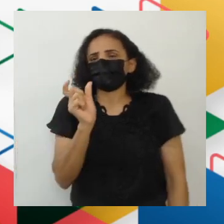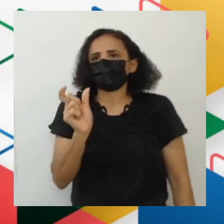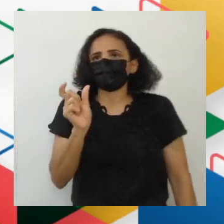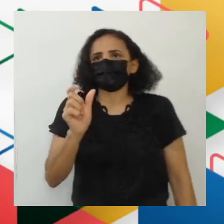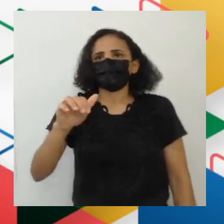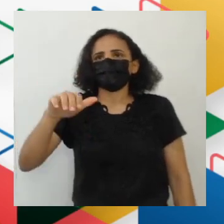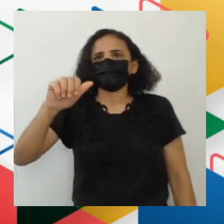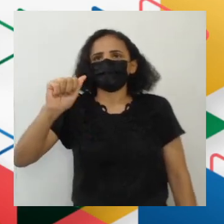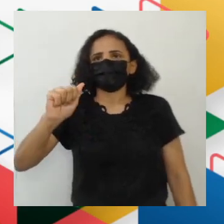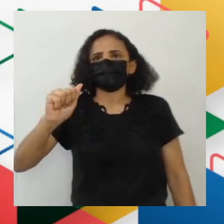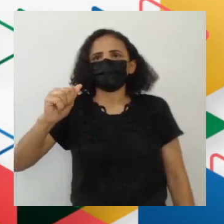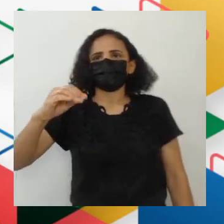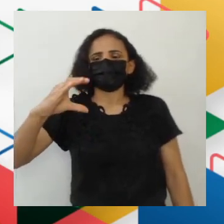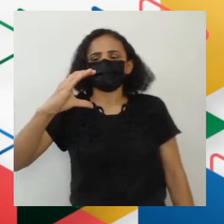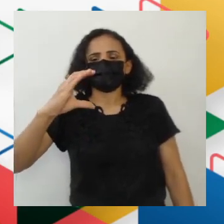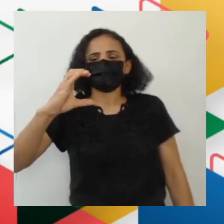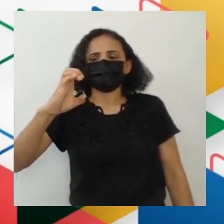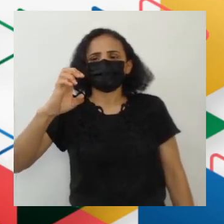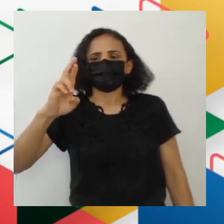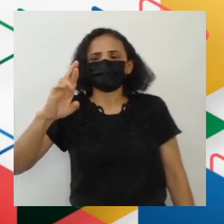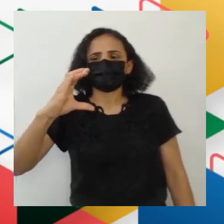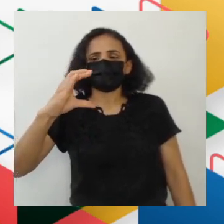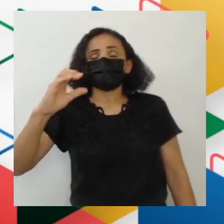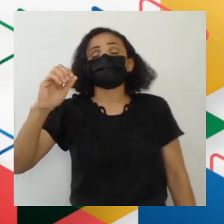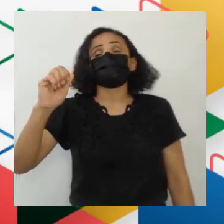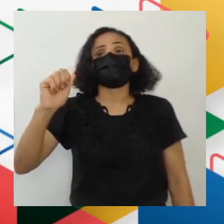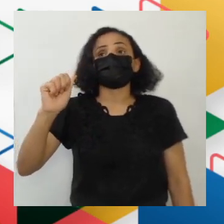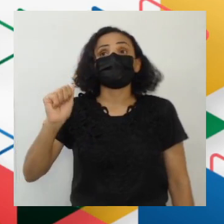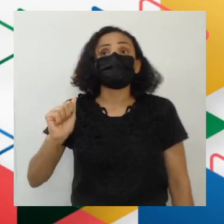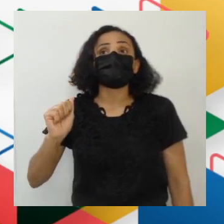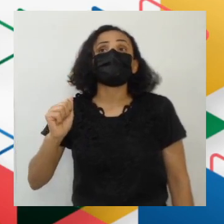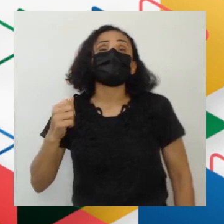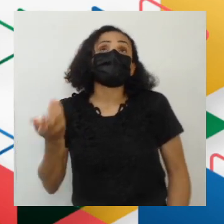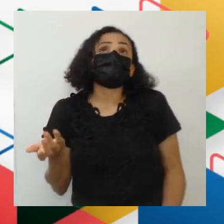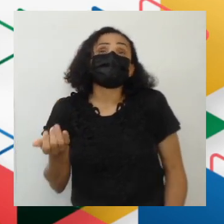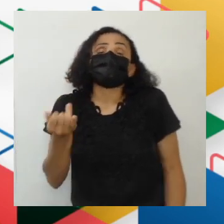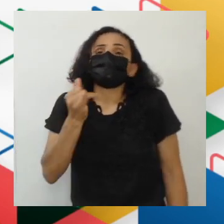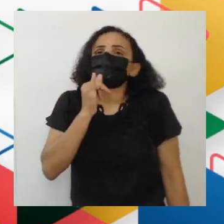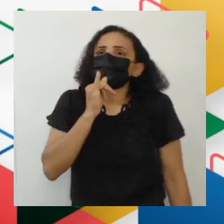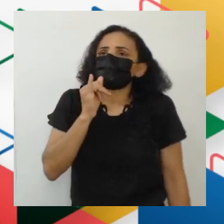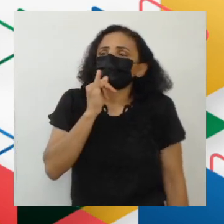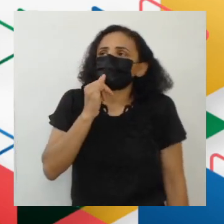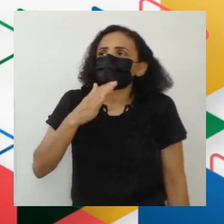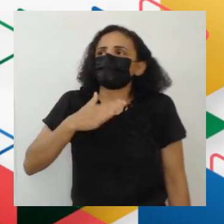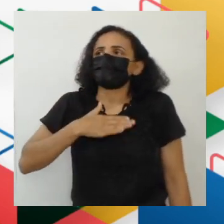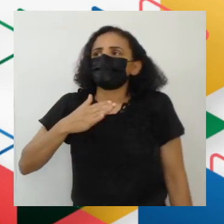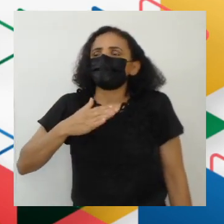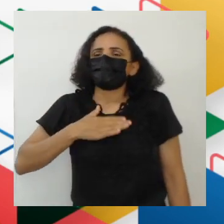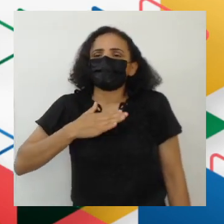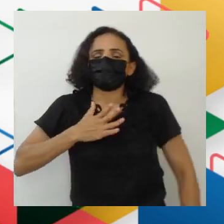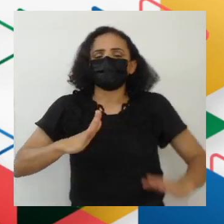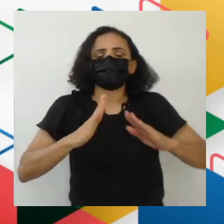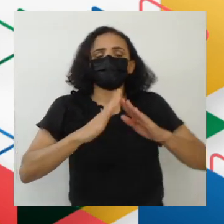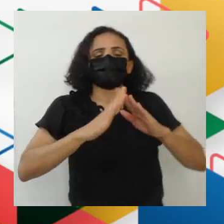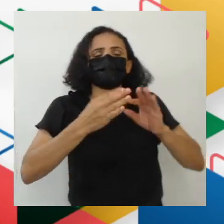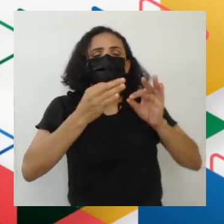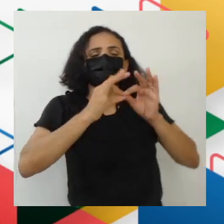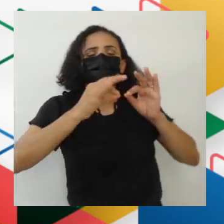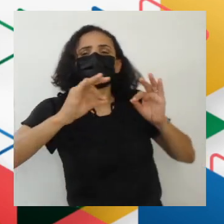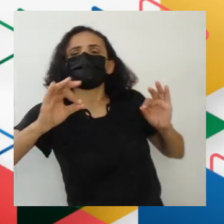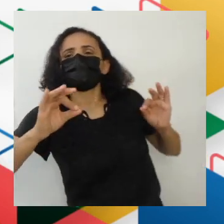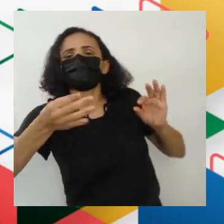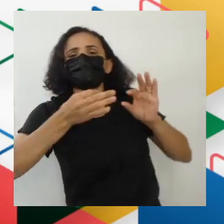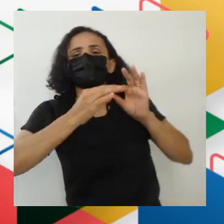acerca é agarradinho, tá certo? Mas se eu quero dizer, por exemplo, minha casa fica a cerca de